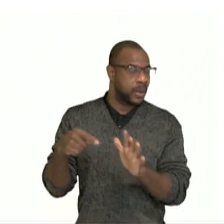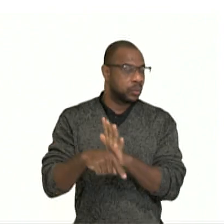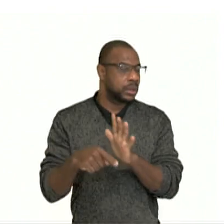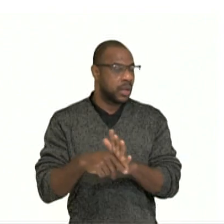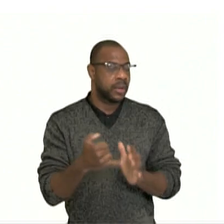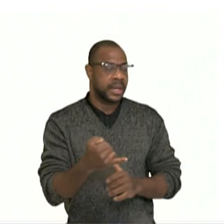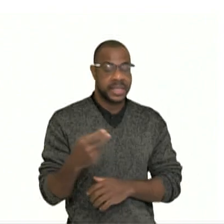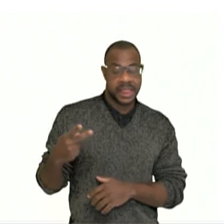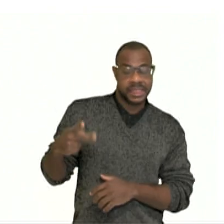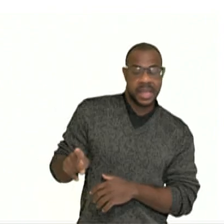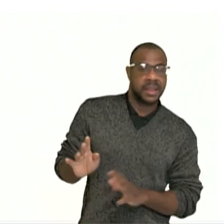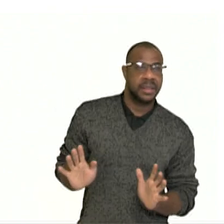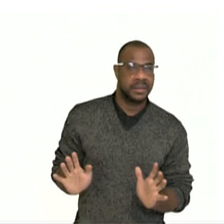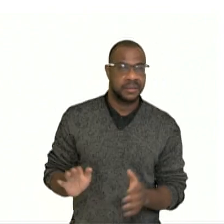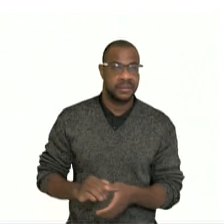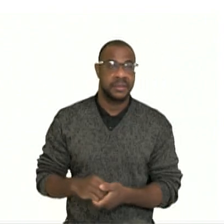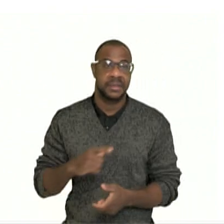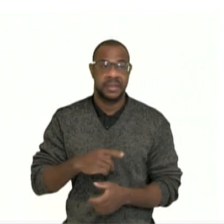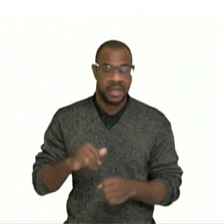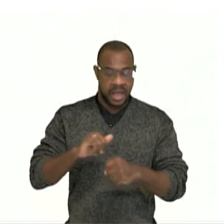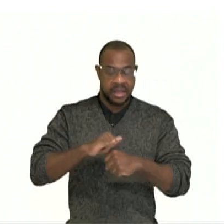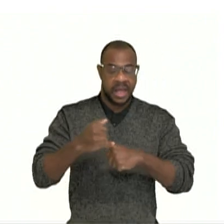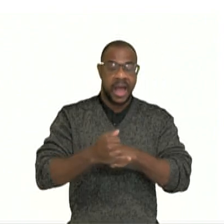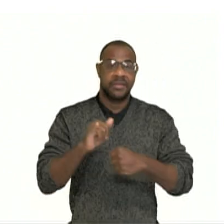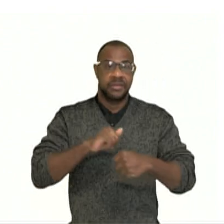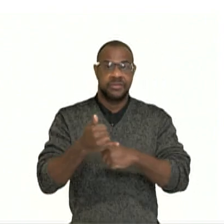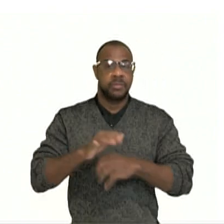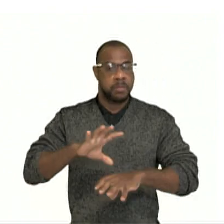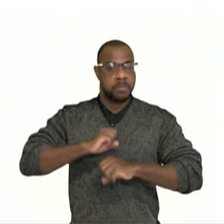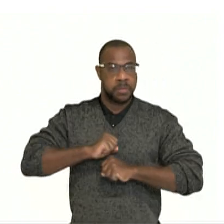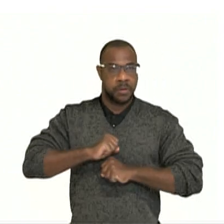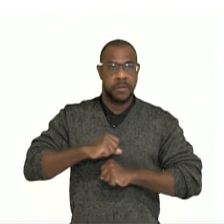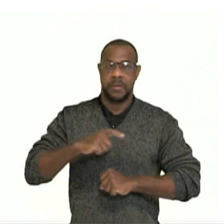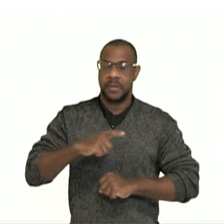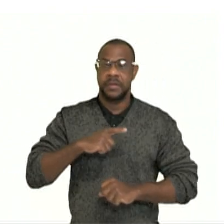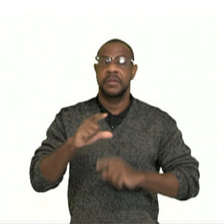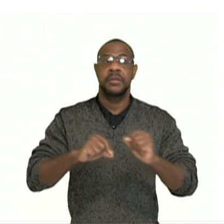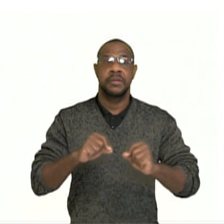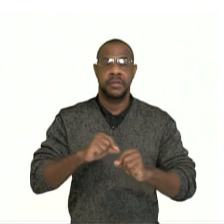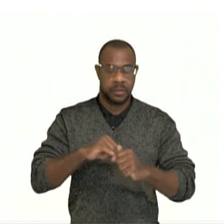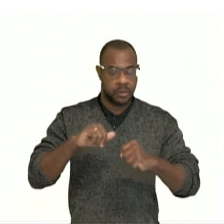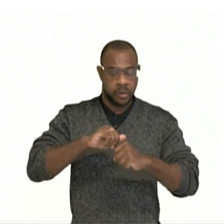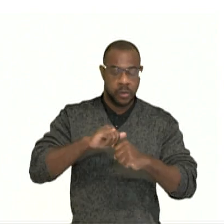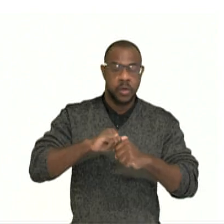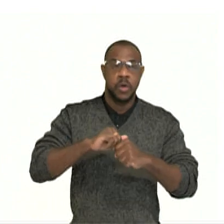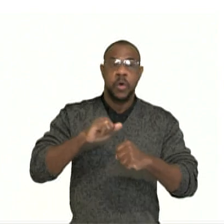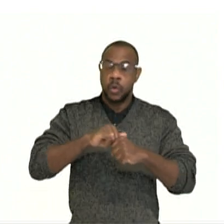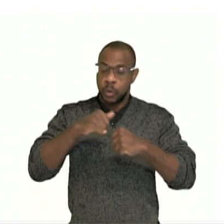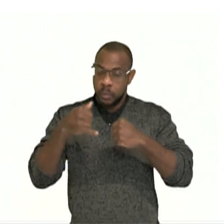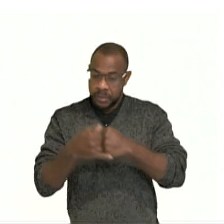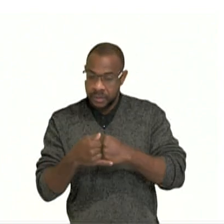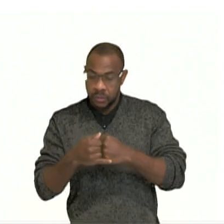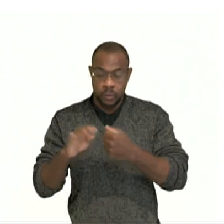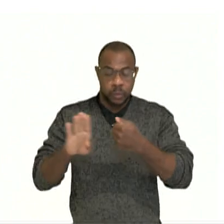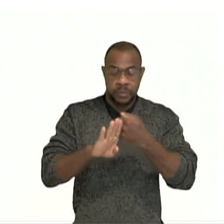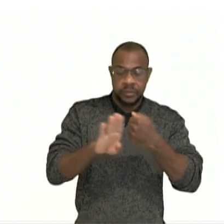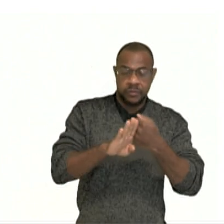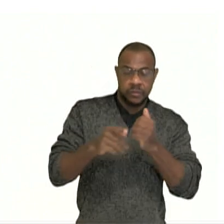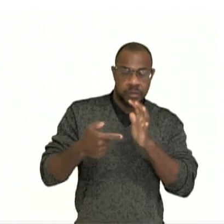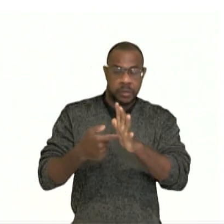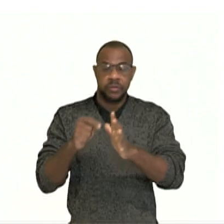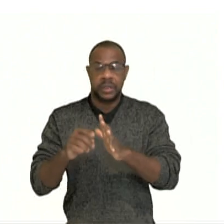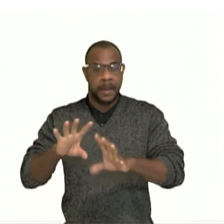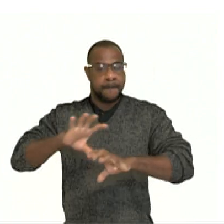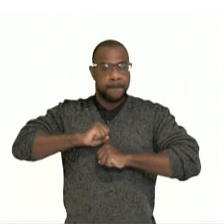nós tivermos um adjetivo possessivo, nós teremos em sequência o substantivo que vai indicar a